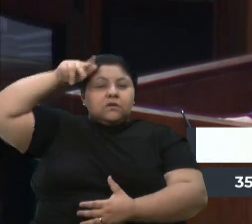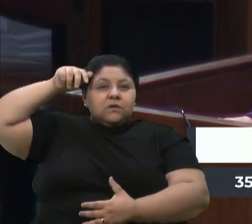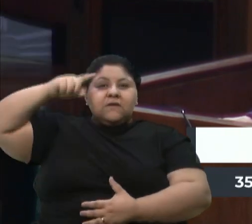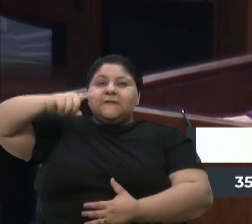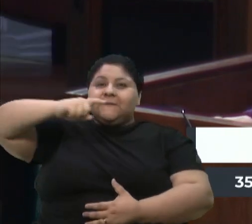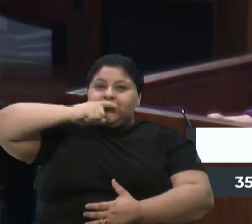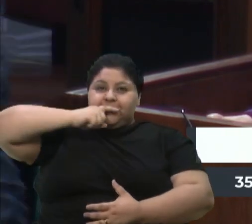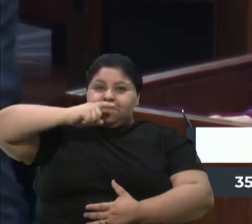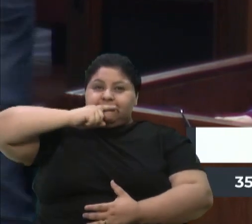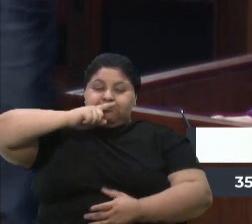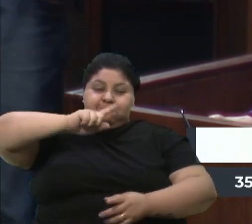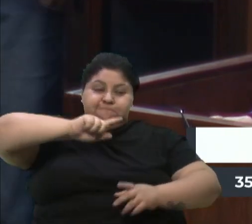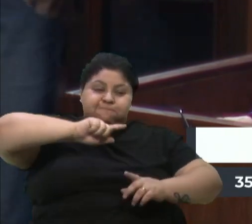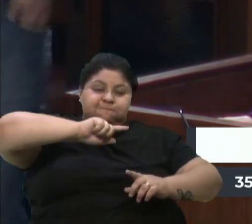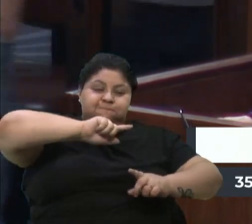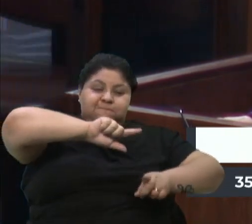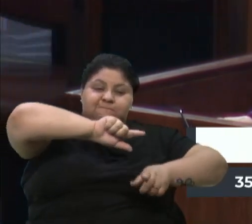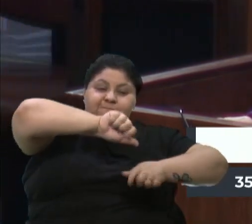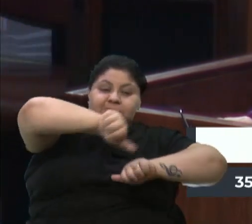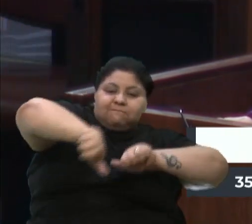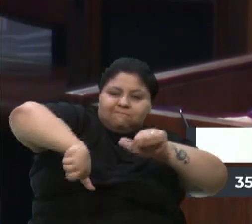ela foi reformulada,